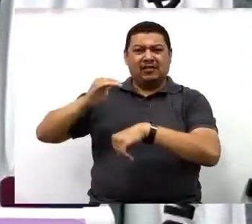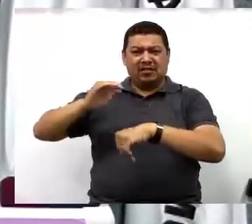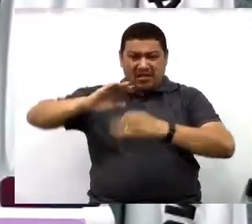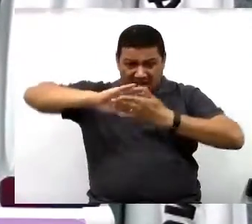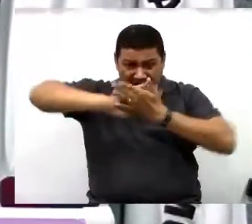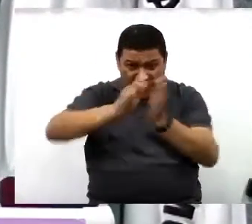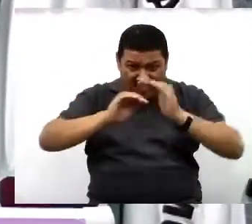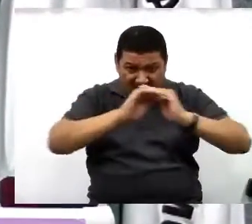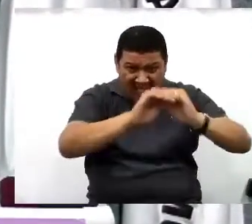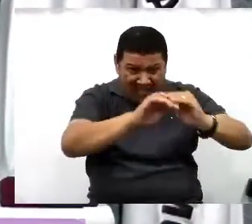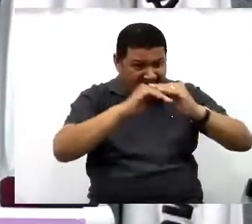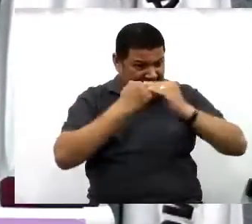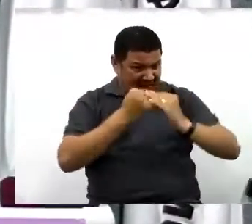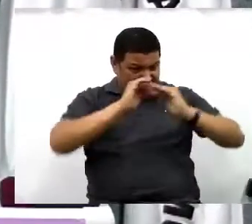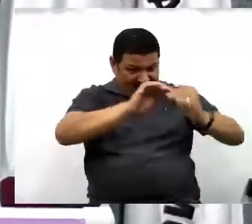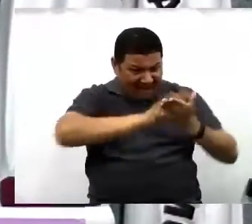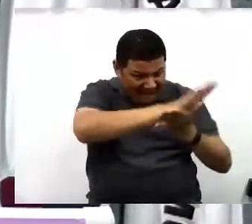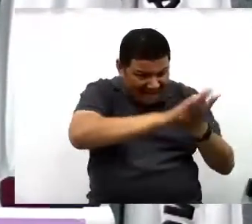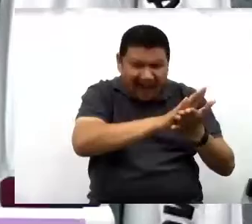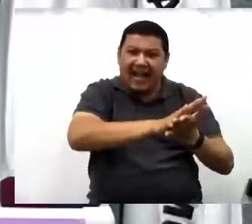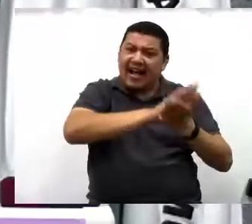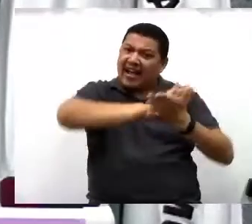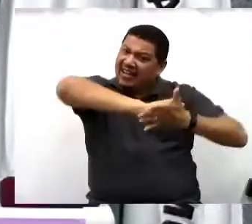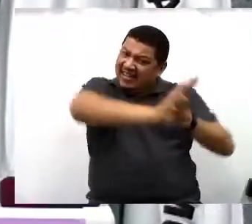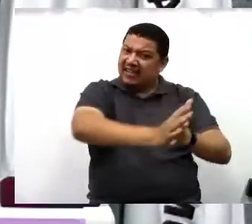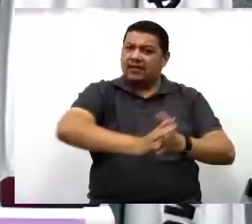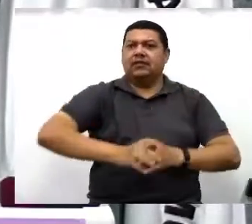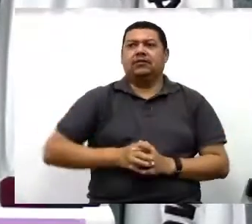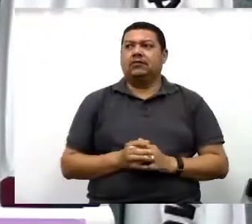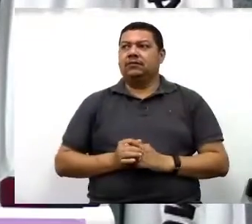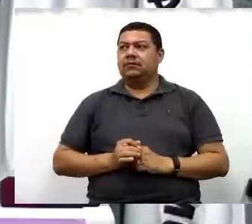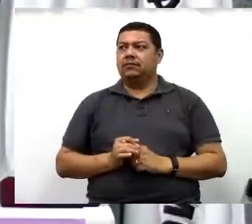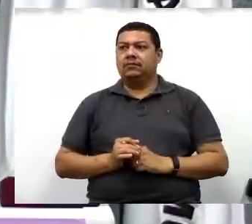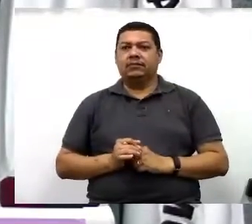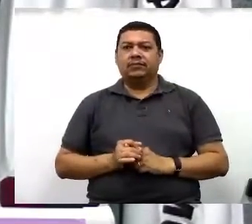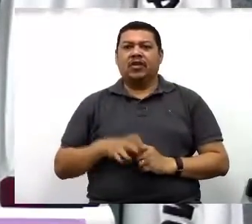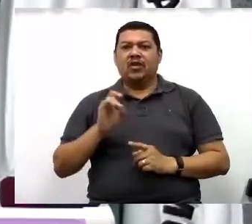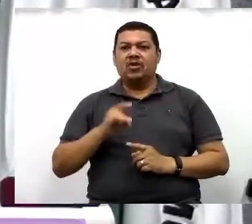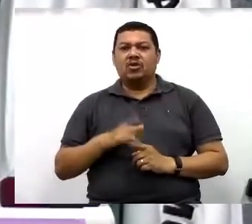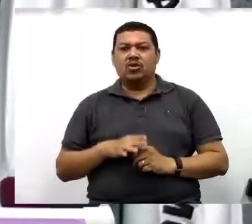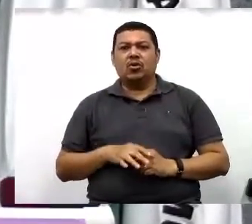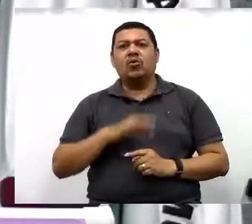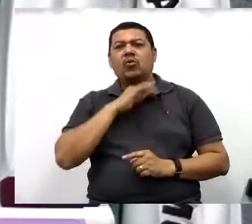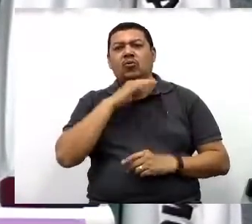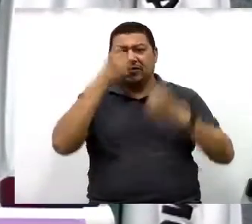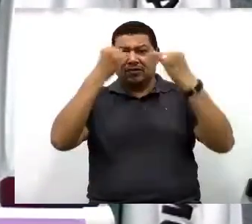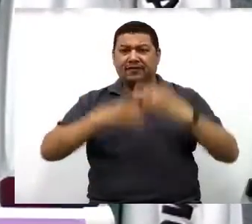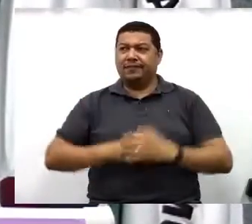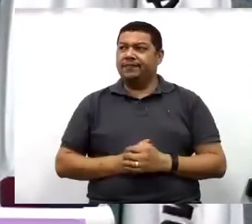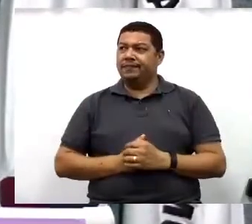outro, querendo ver a destruição do outro, trazendo um podre do outro para cá, para ser